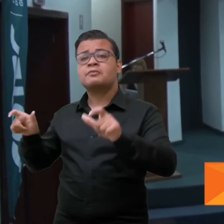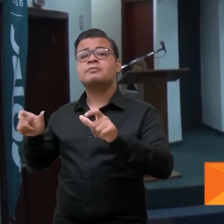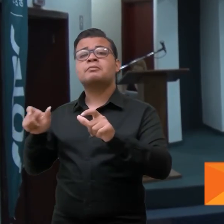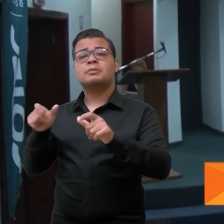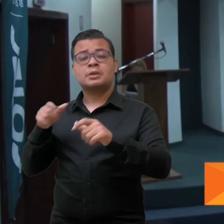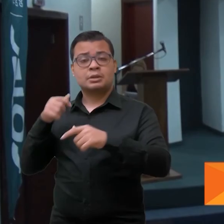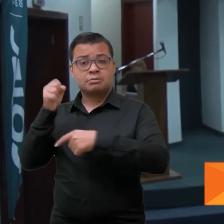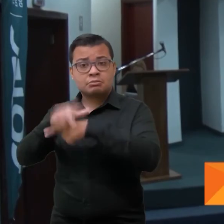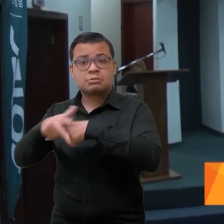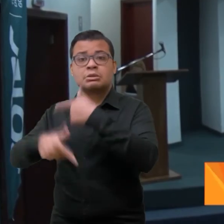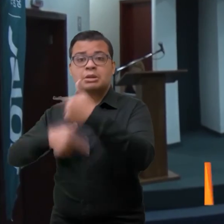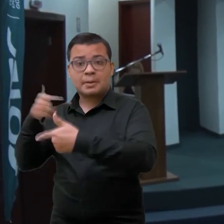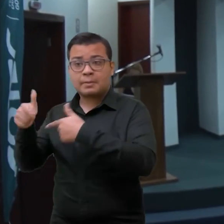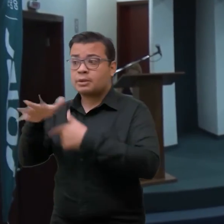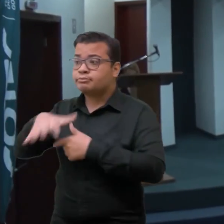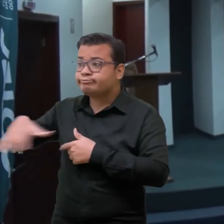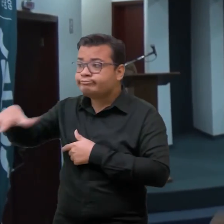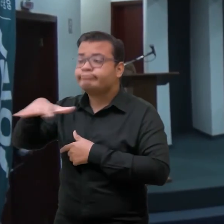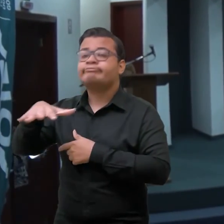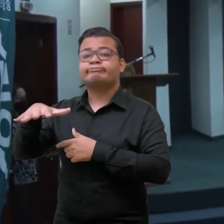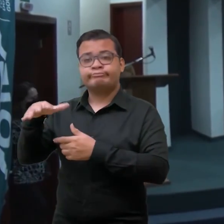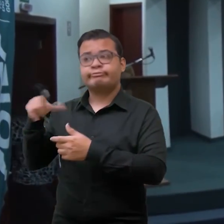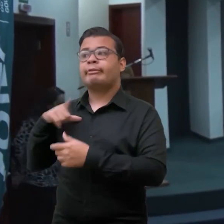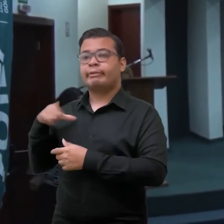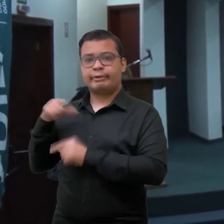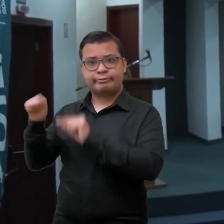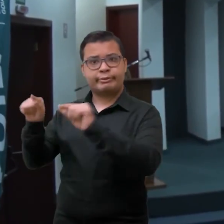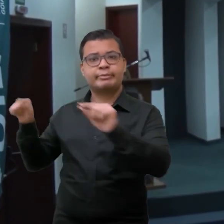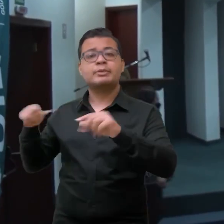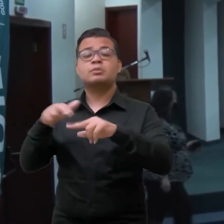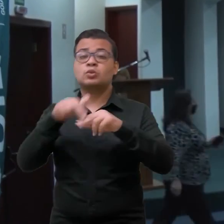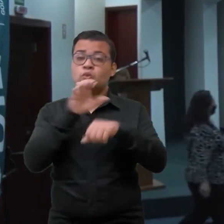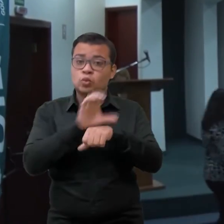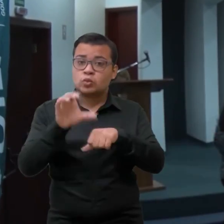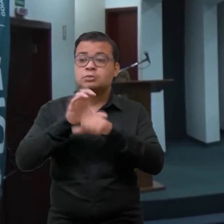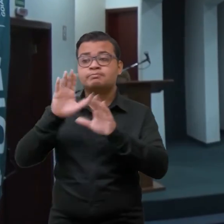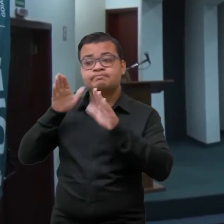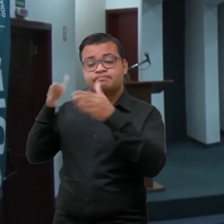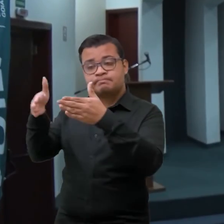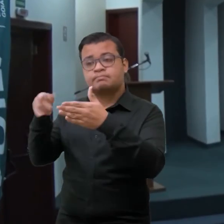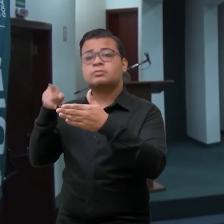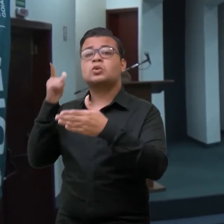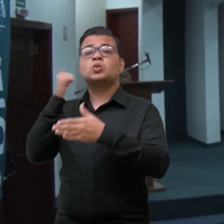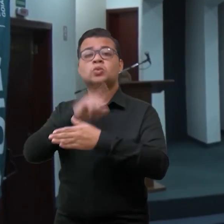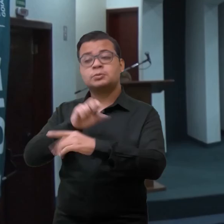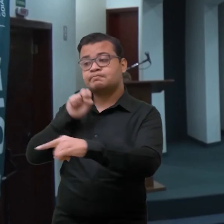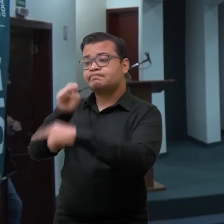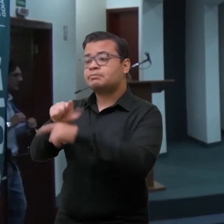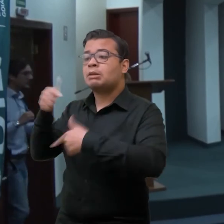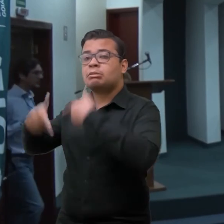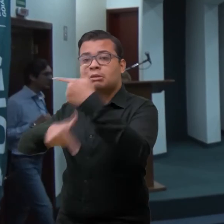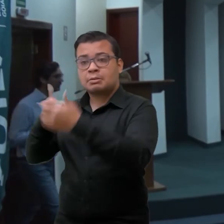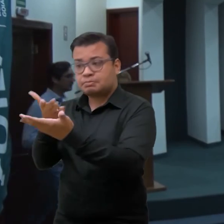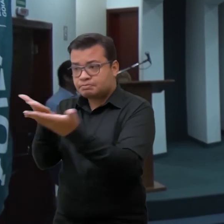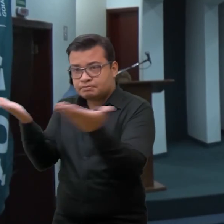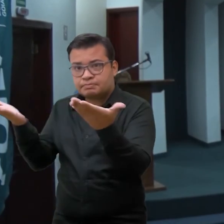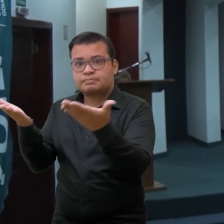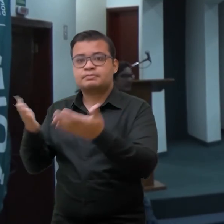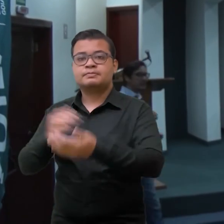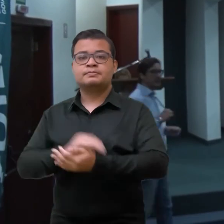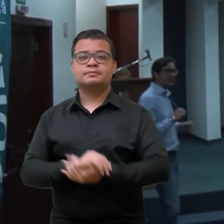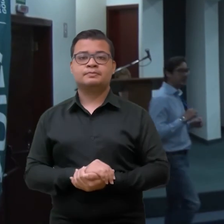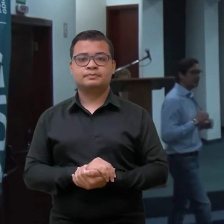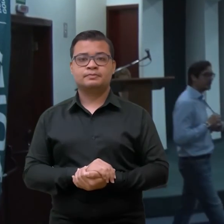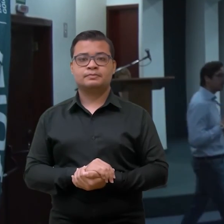para atender as vagas de emprego ofertadas pelo mercado, né? Então todos os nossos cursos eles já têm esse direcionamento voltado para